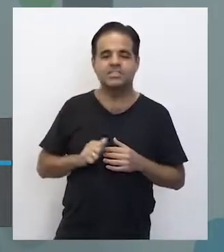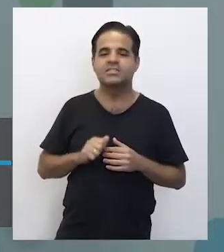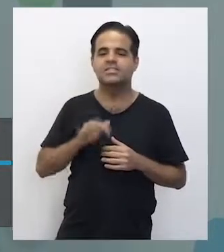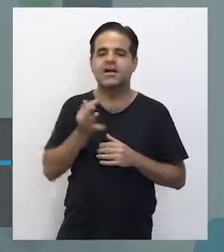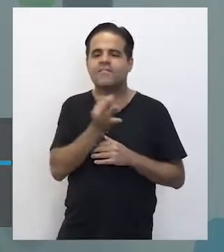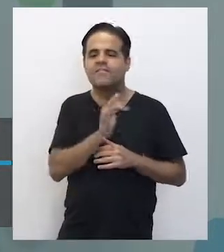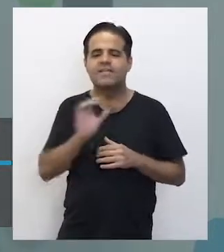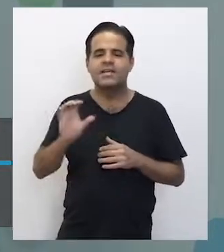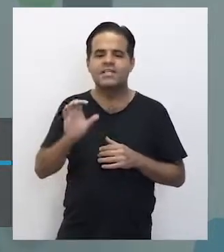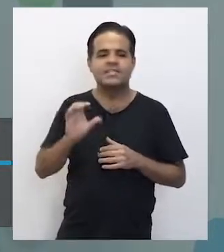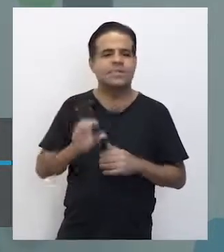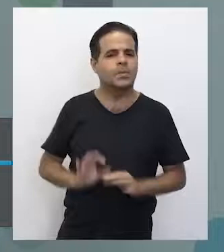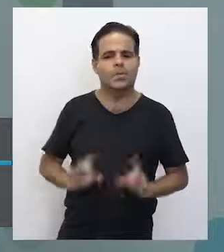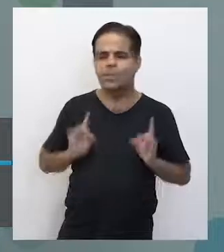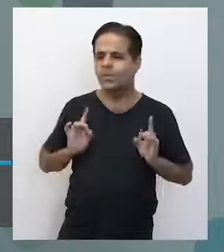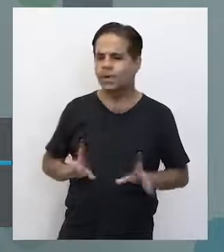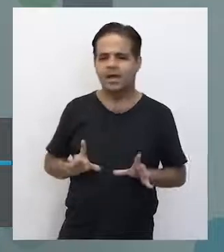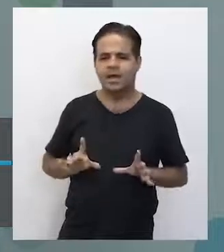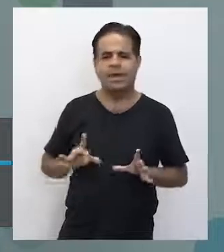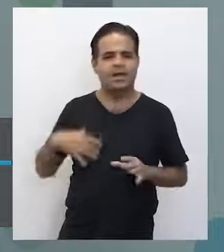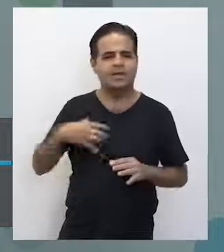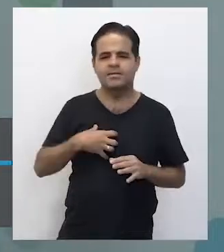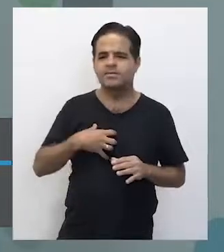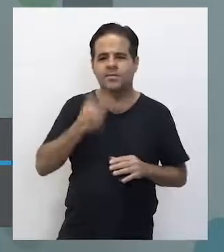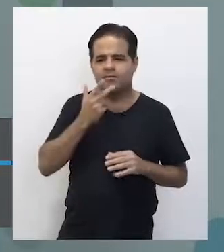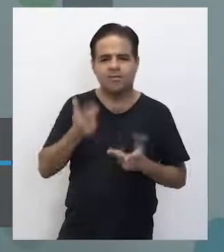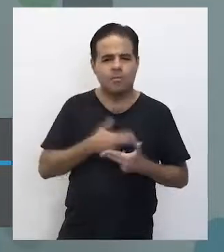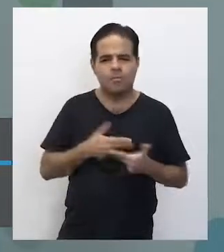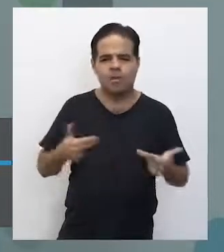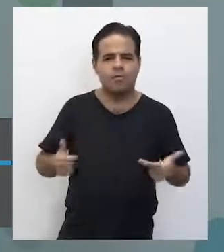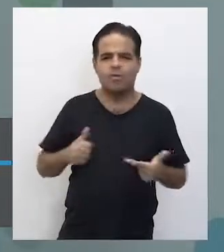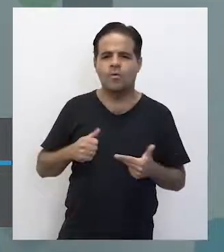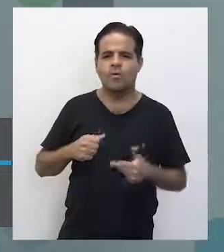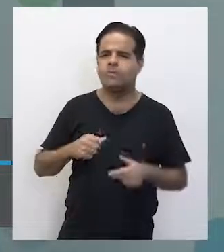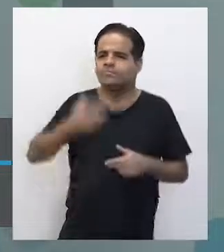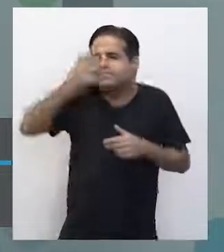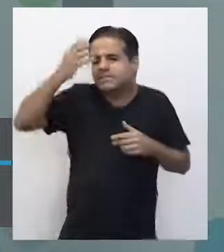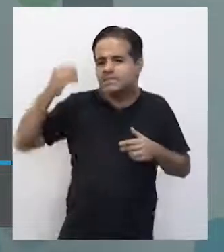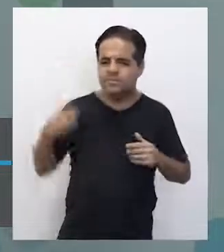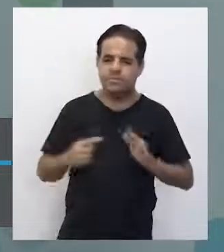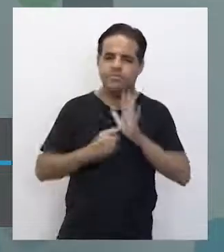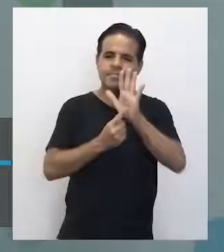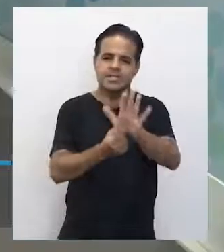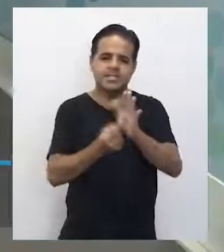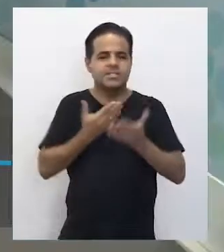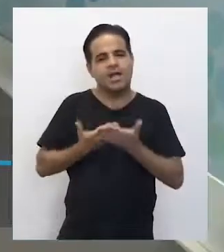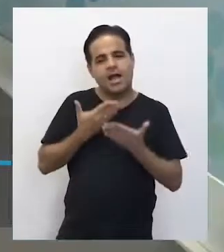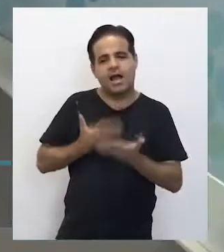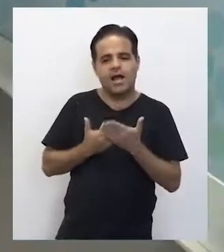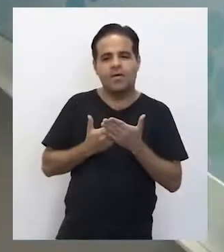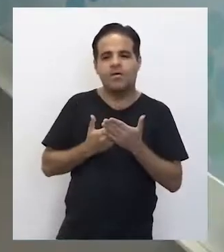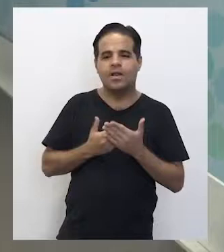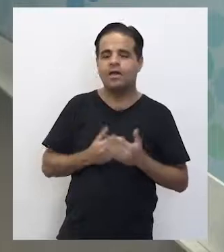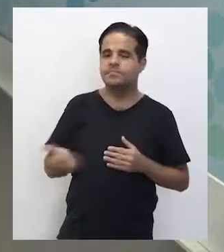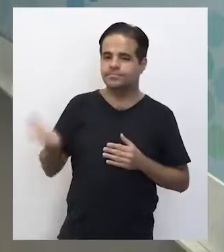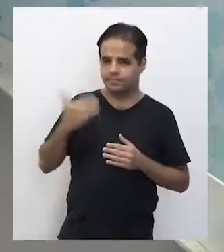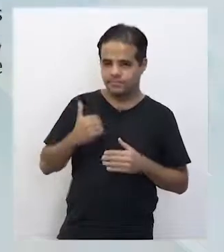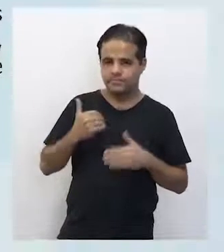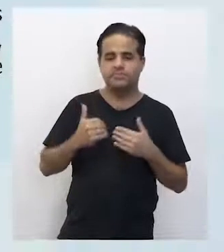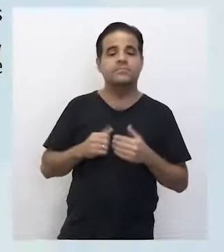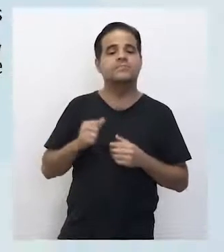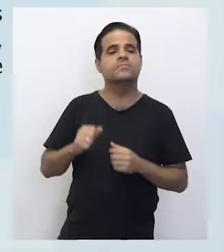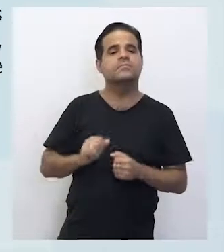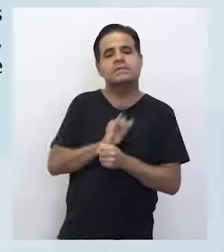Francês para mim é incrível. Eu ia falar alguma coisa em francês aqui, mas me fugiu. Apresenta a aula, Ed. Vamos lá. O tema da nossa aula